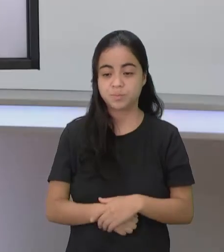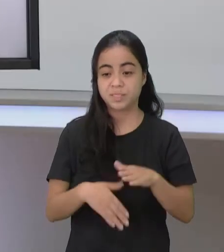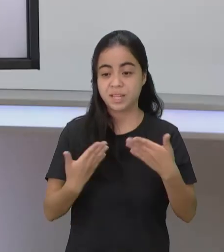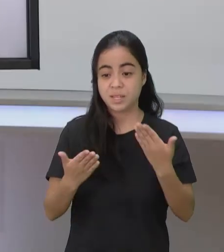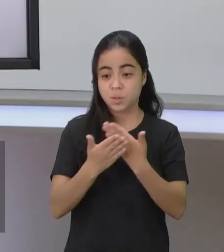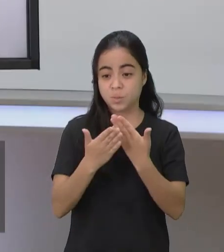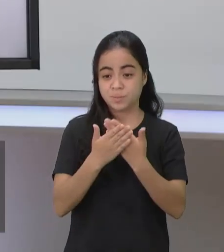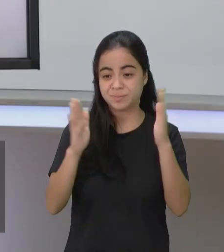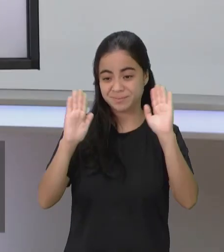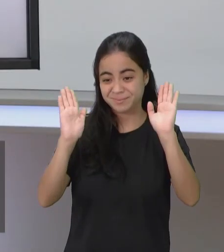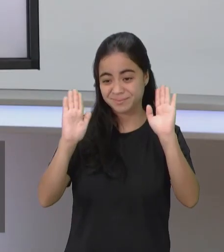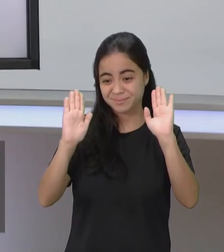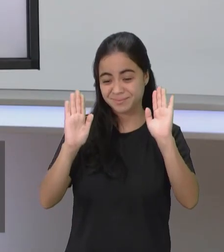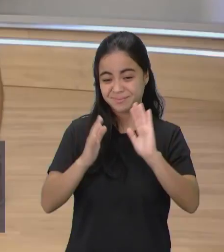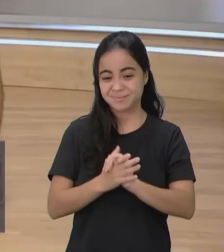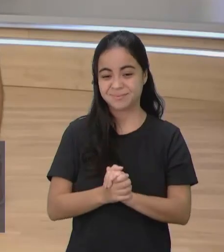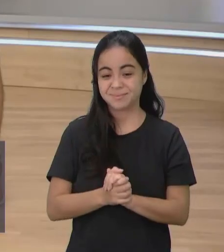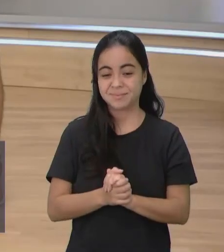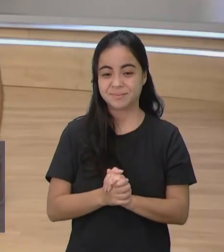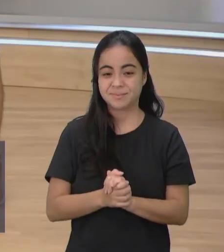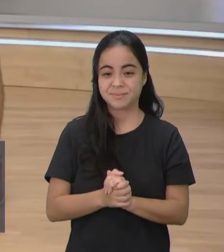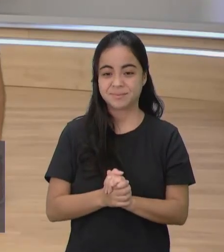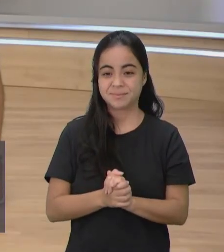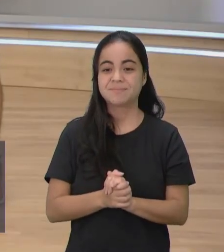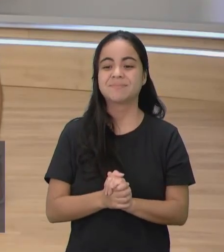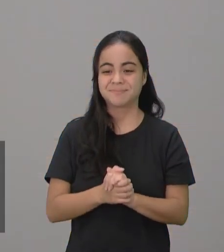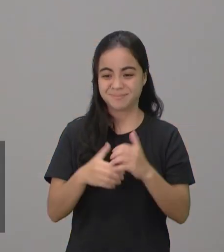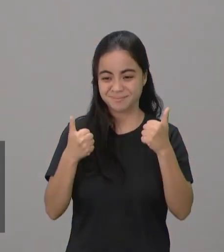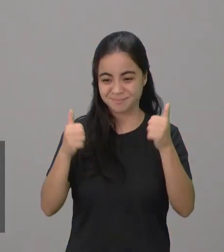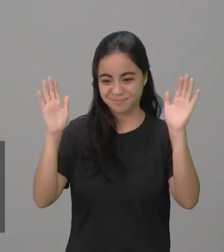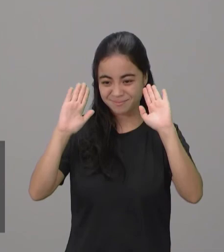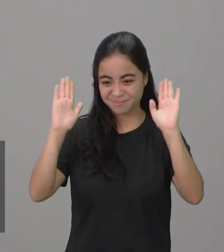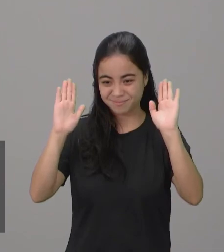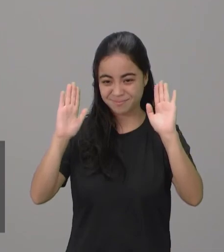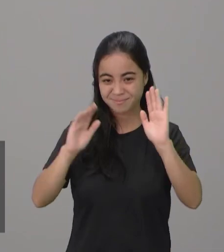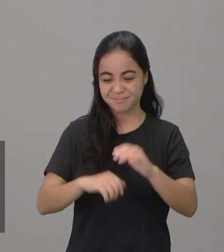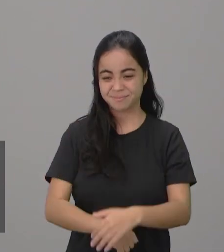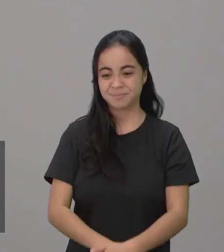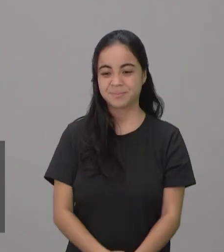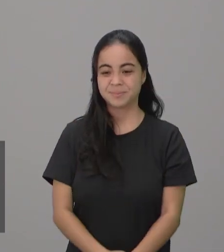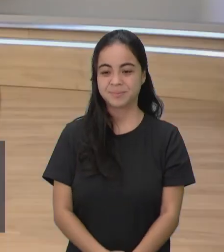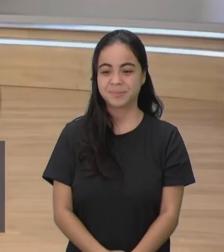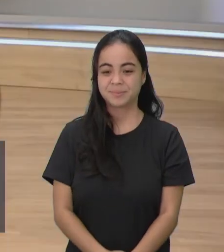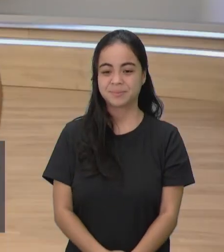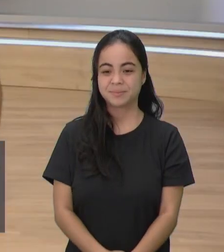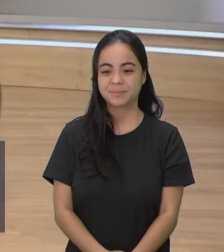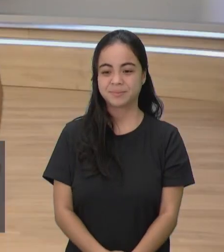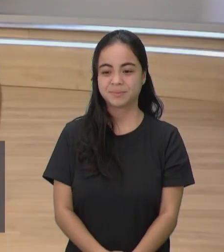vê na próxima aula, né, Ti? Falou então, né, Fabi? Tamo junto sempre aqui. Até mais.